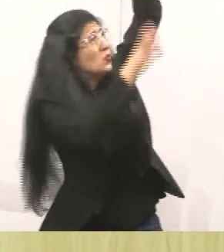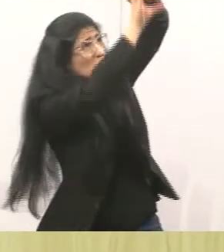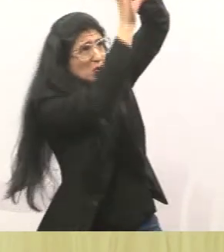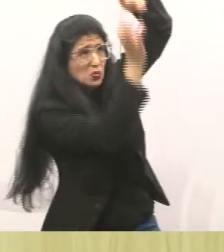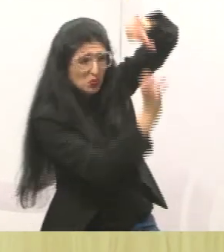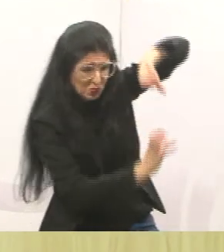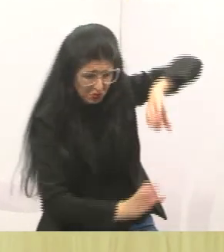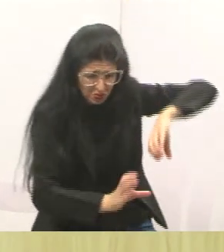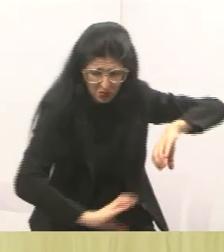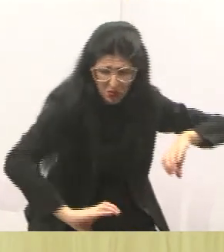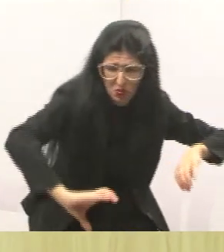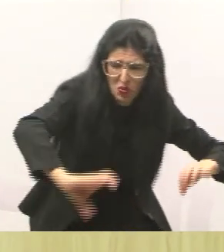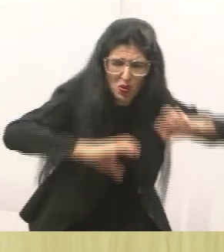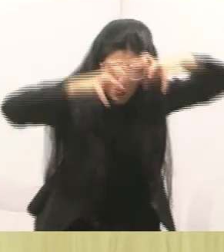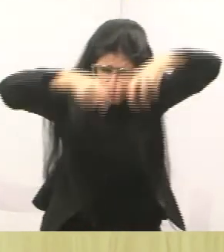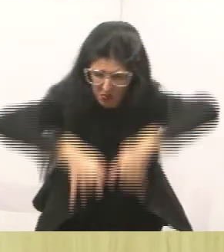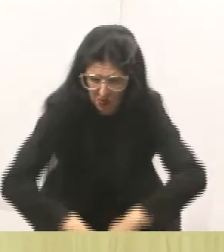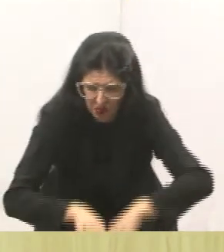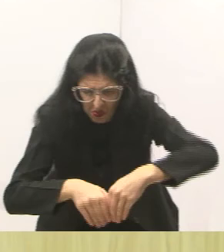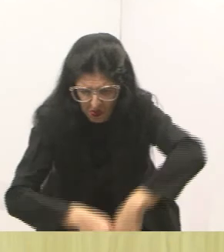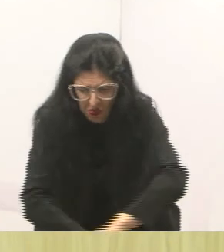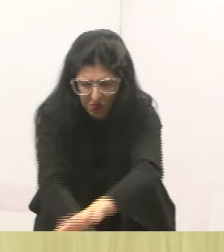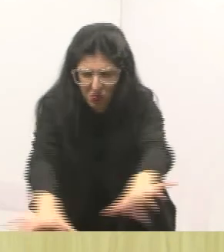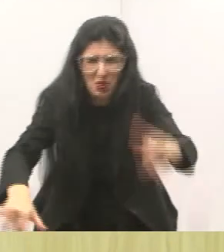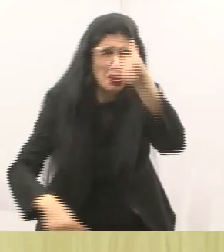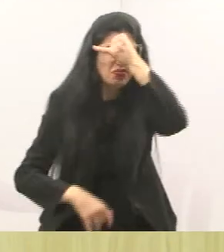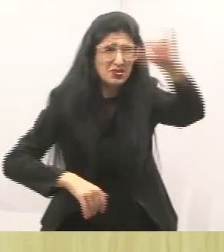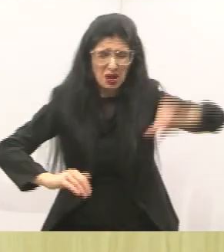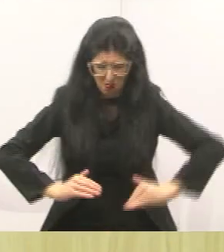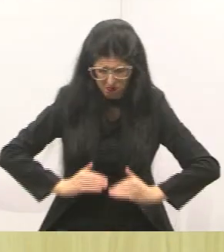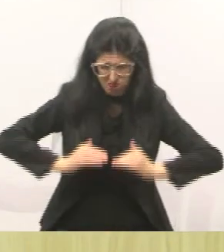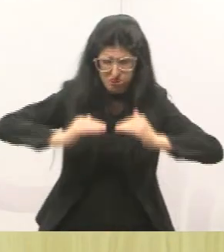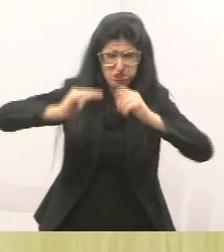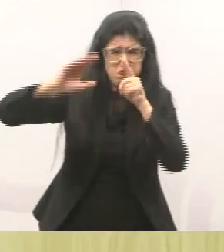caracterizada confluência? Em caso positivo, qual o prazo?